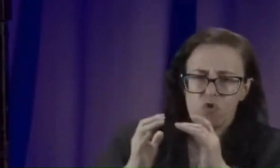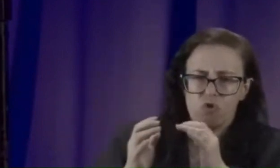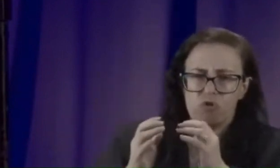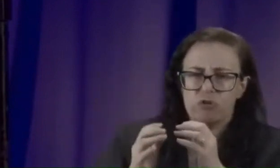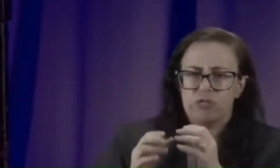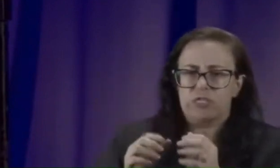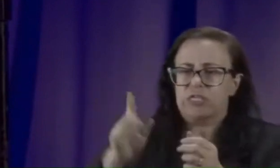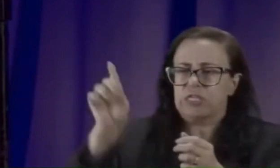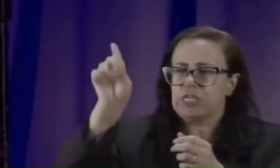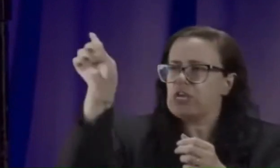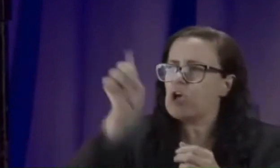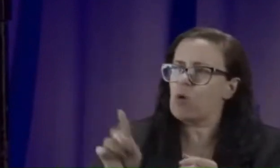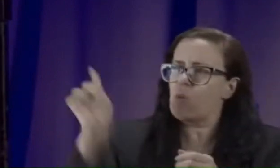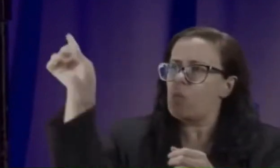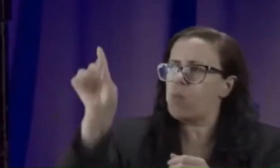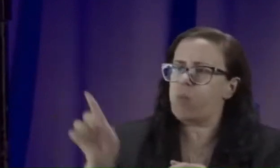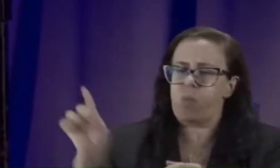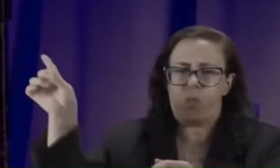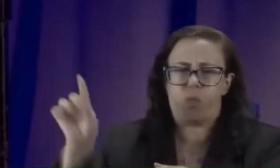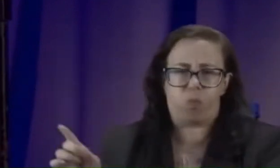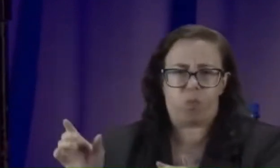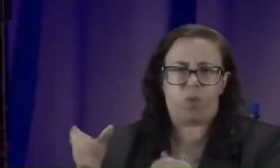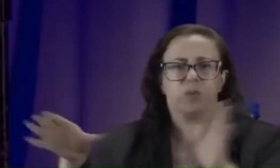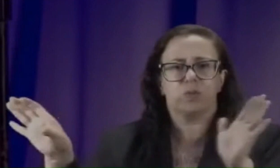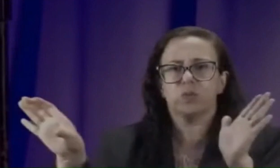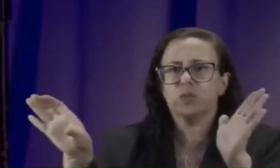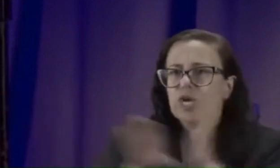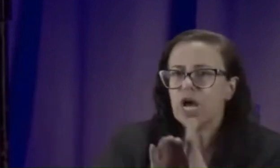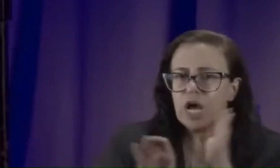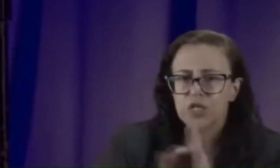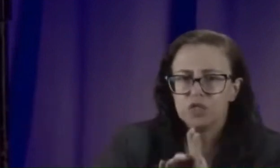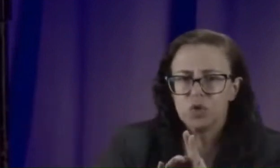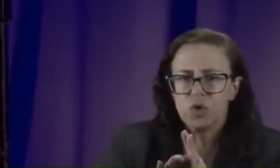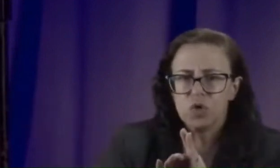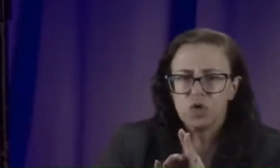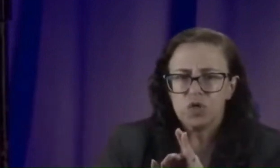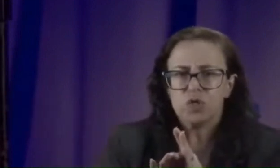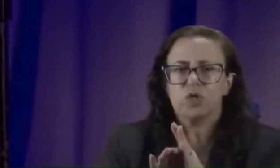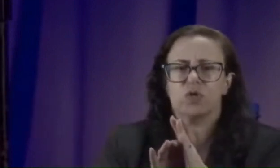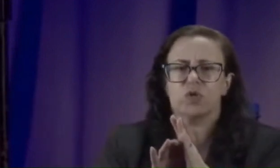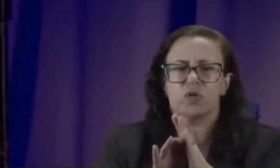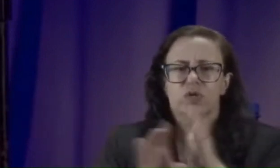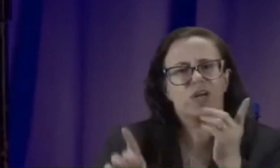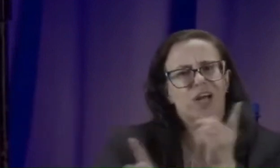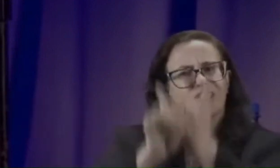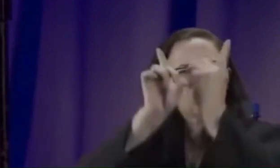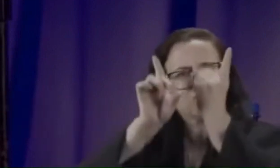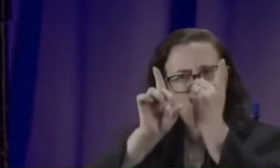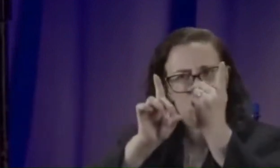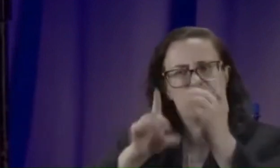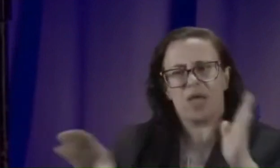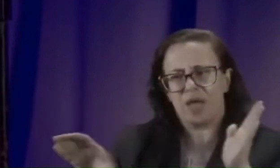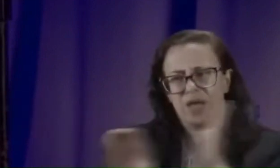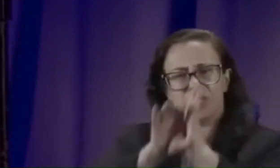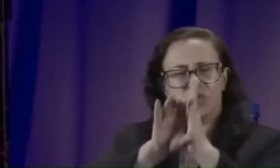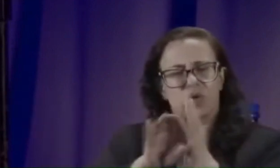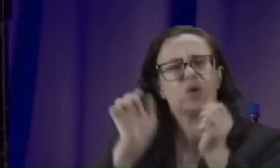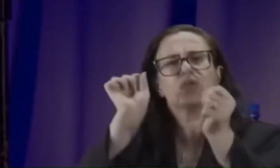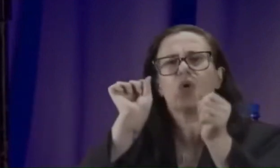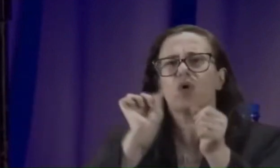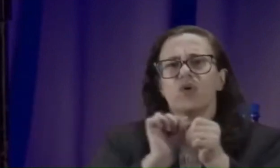denominou raios catódicos. A descoberta dos raios catódicos feriu a